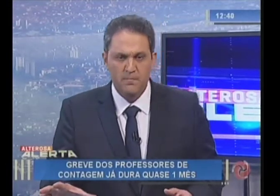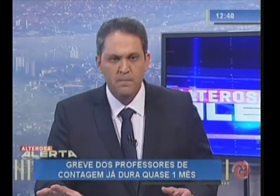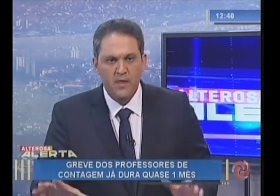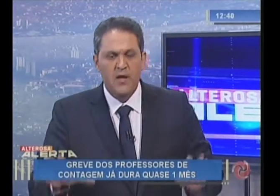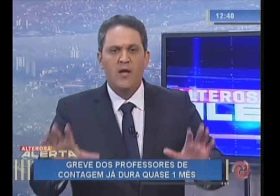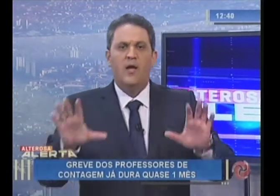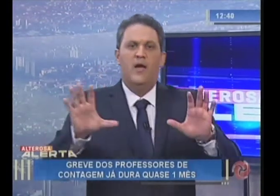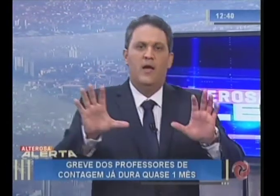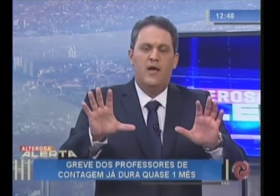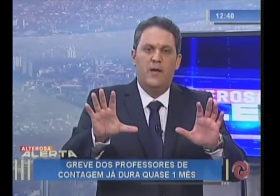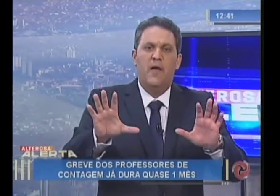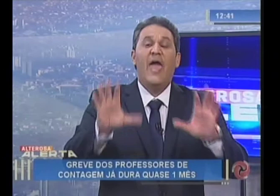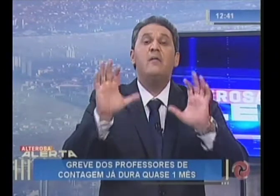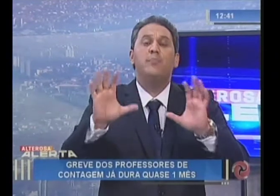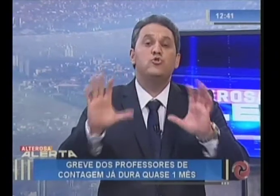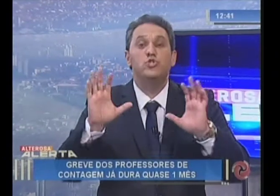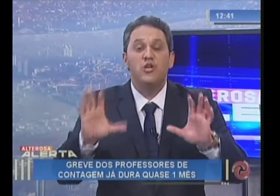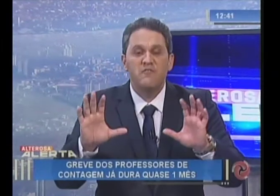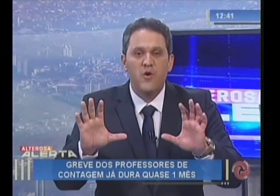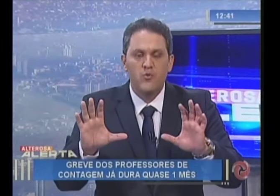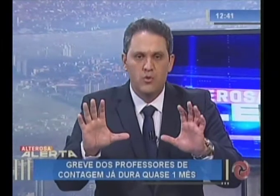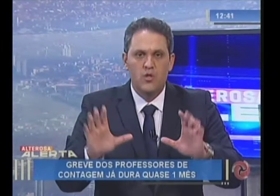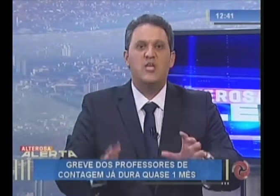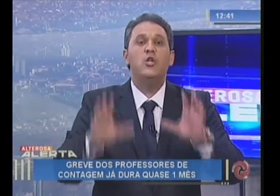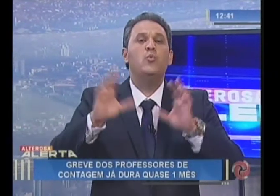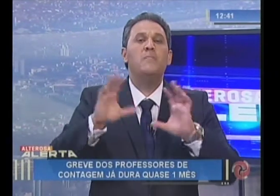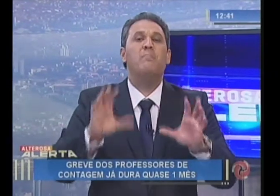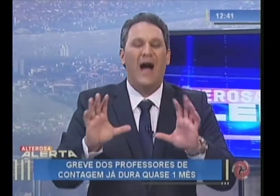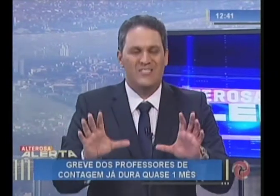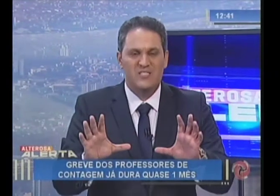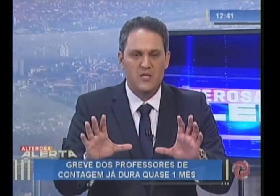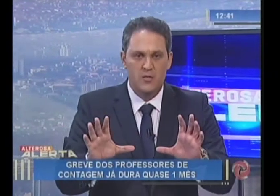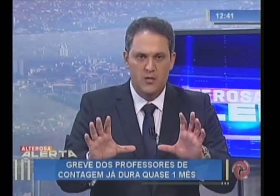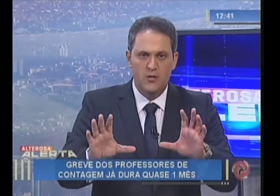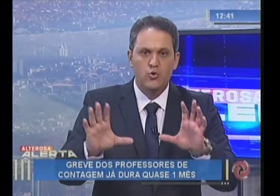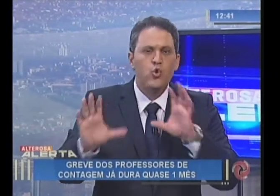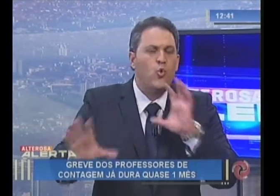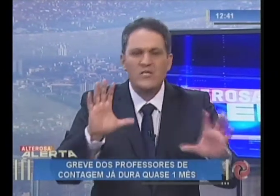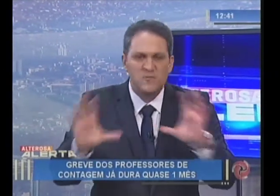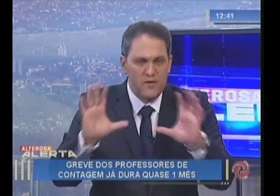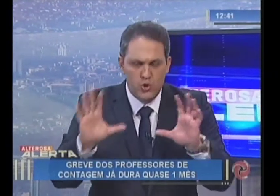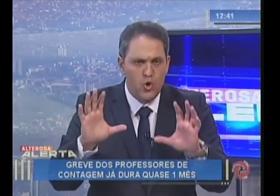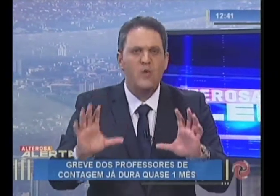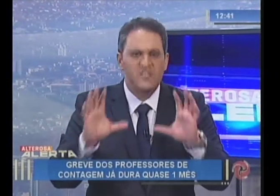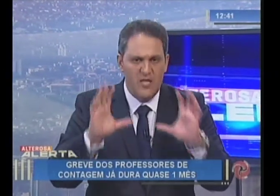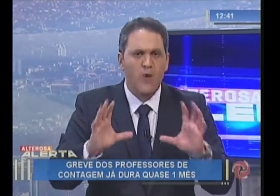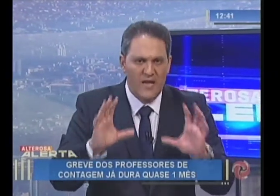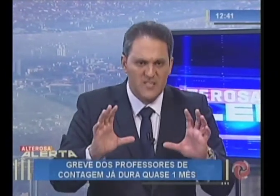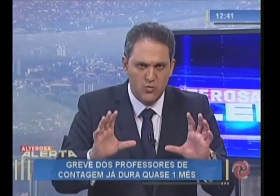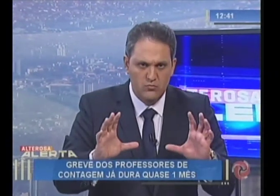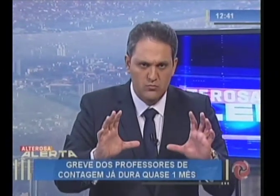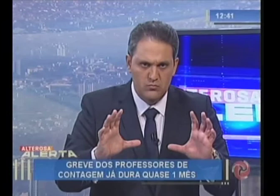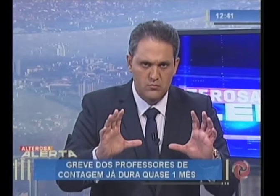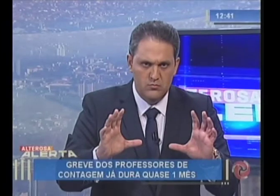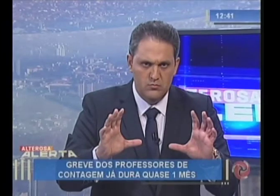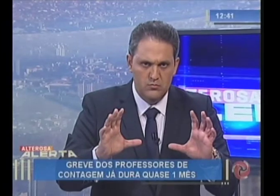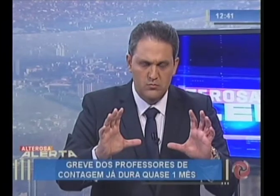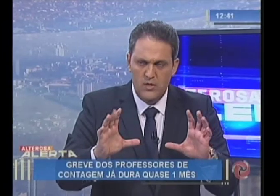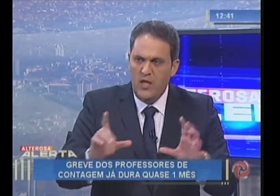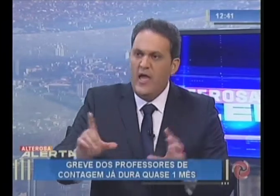Contagem. É impossível que num impasse, duas pessoas tenham razão.